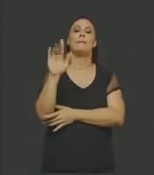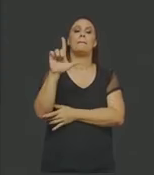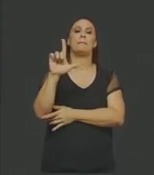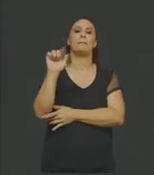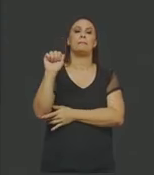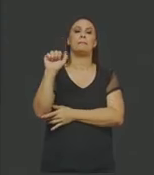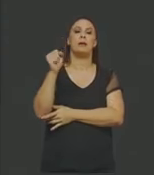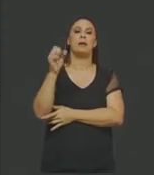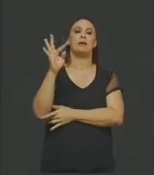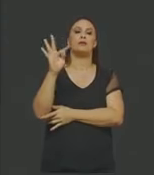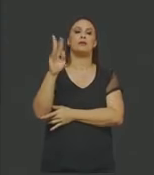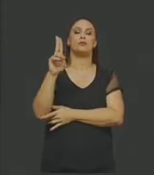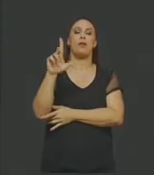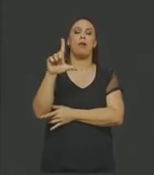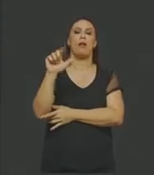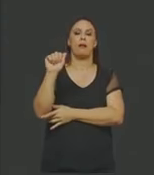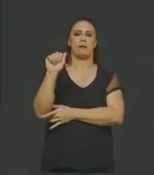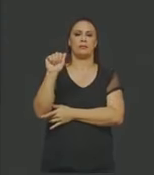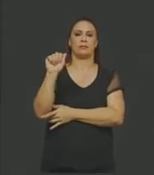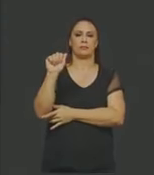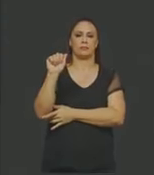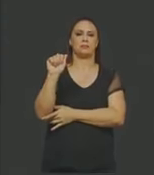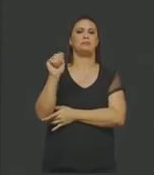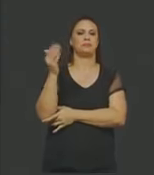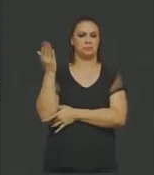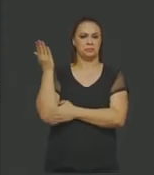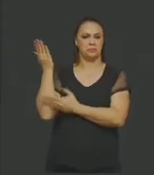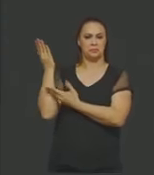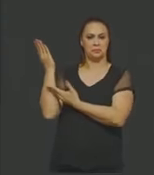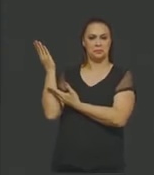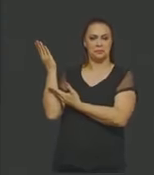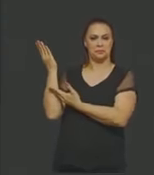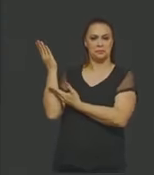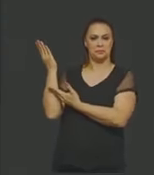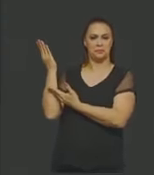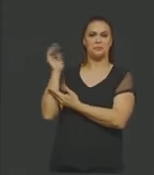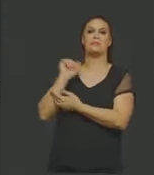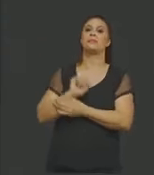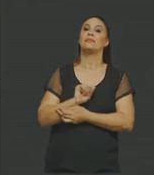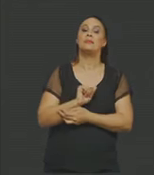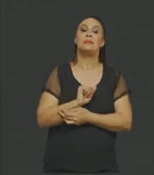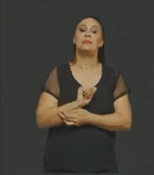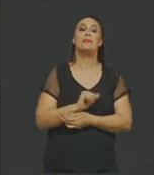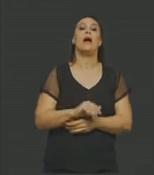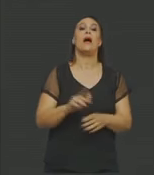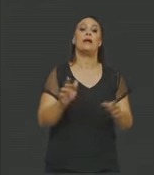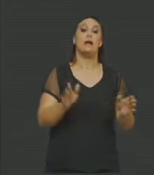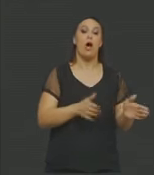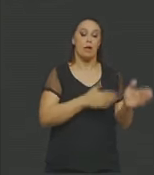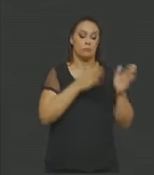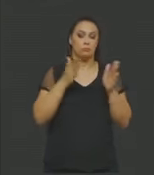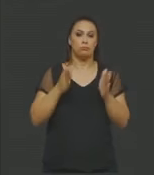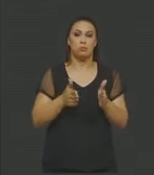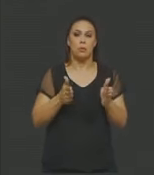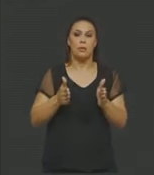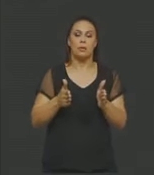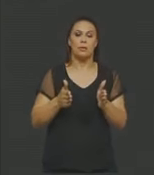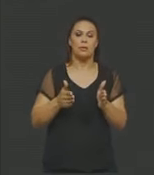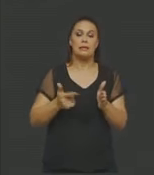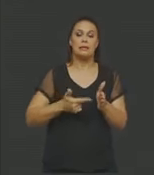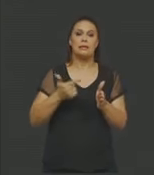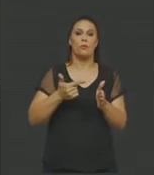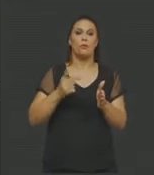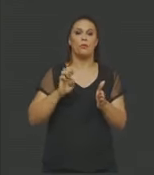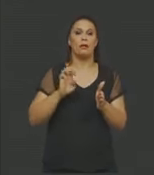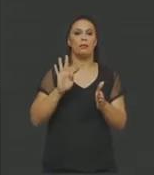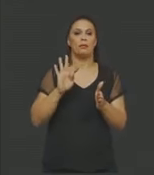aqui. Feito isso, então, nós temos a nossa segunda etapa, que vai ser a etapa